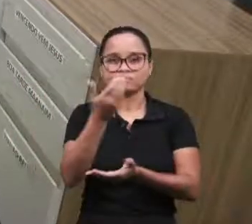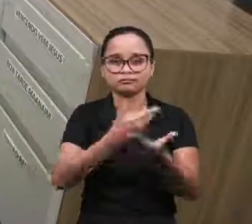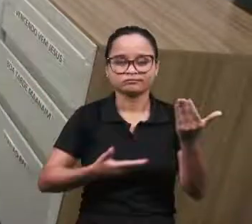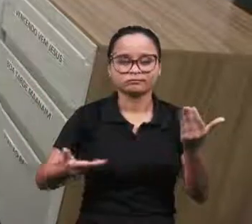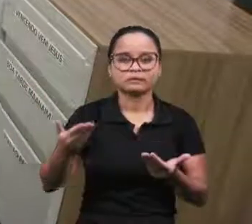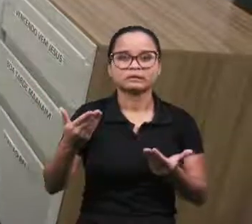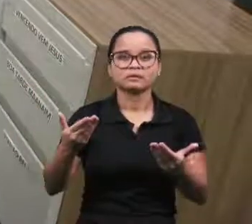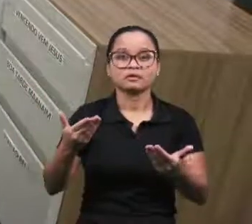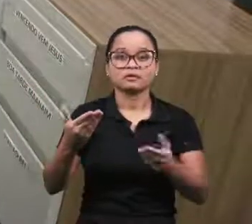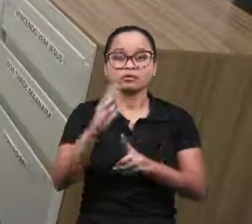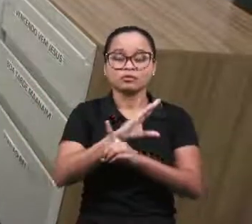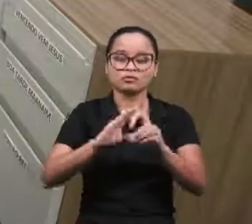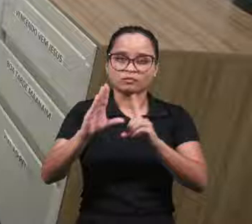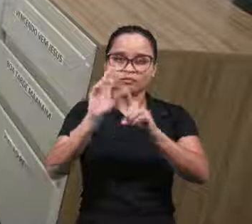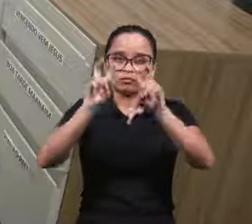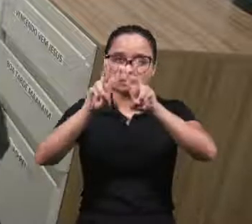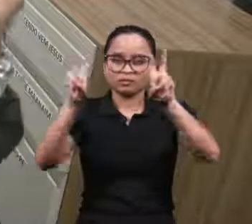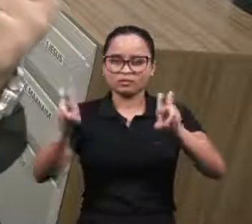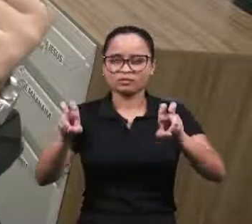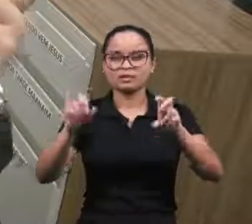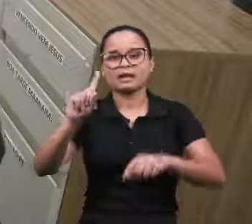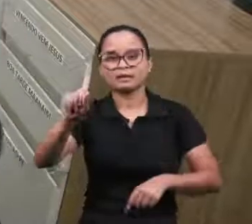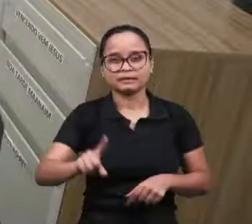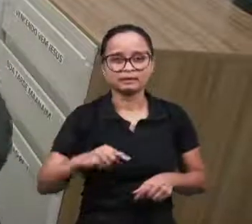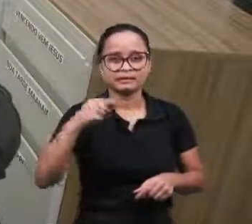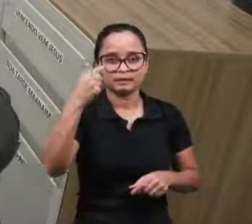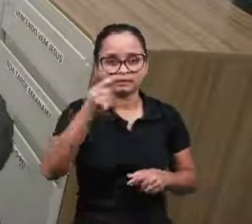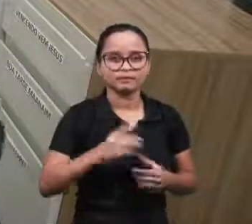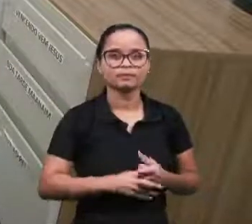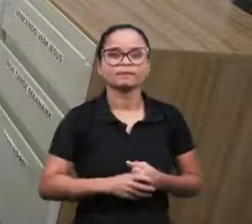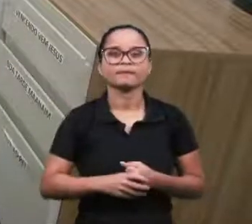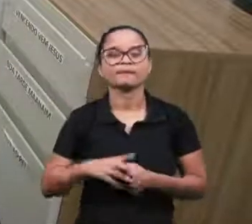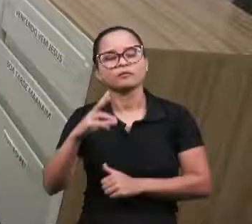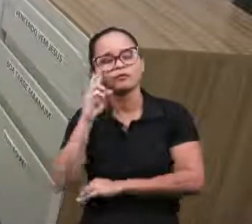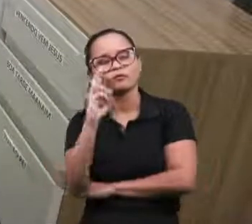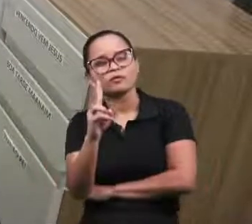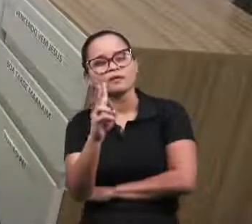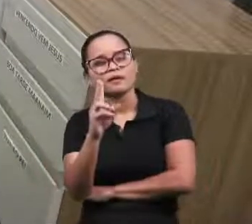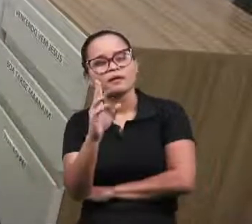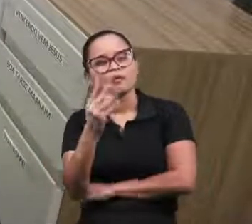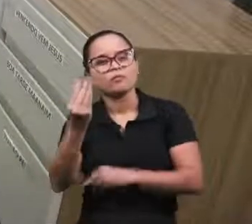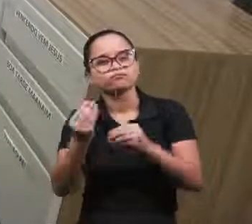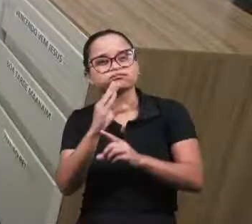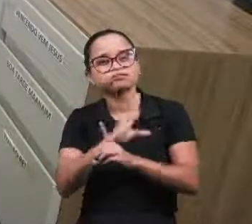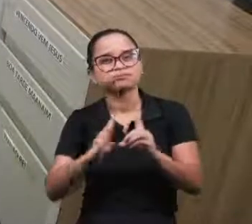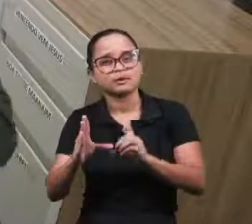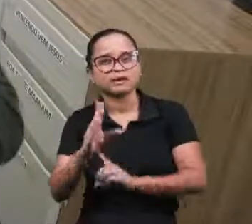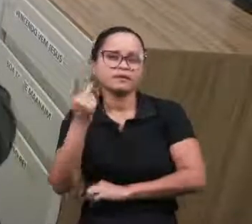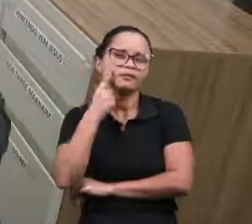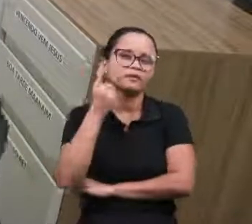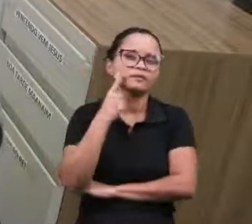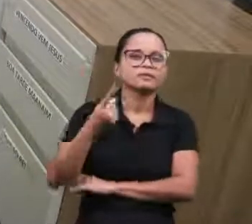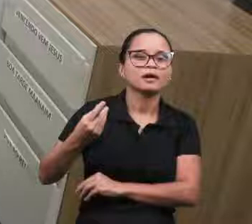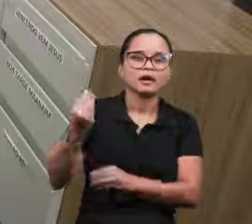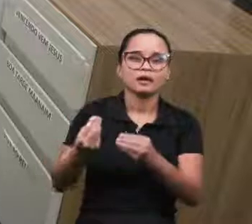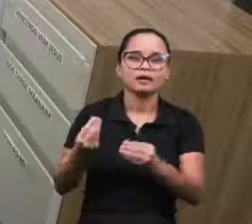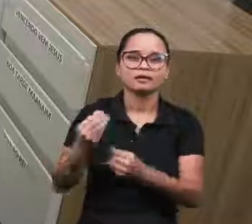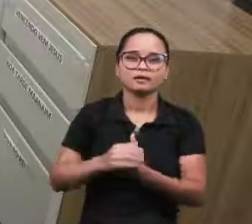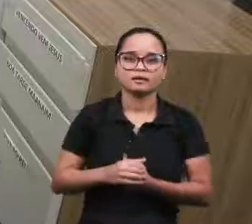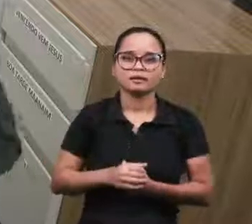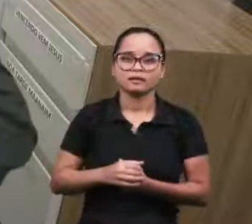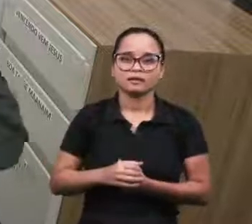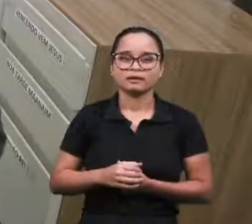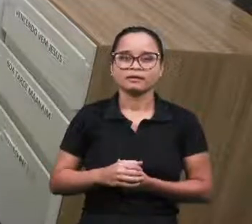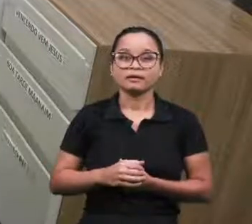culto, sobre o assunto, e depois eu fui ali para poder assistir, né? Aí o senhor, assim, só complementou o que o senhor